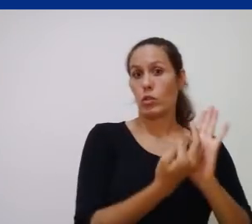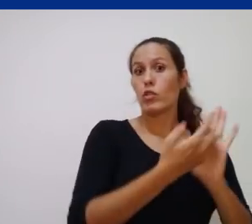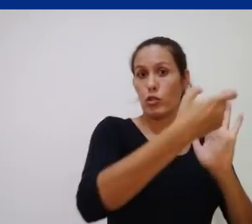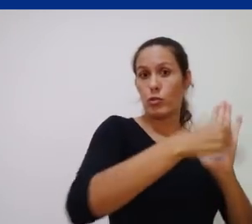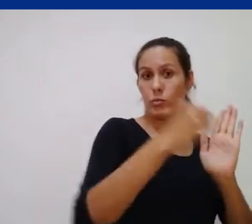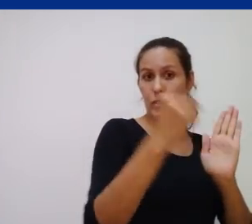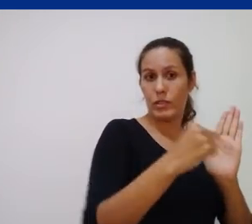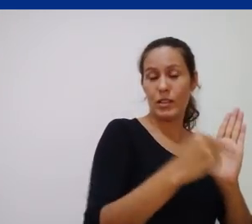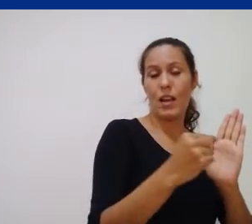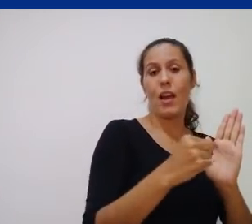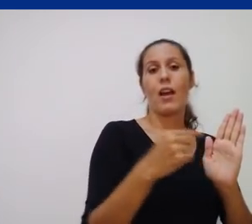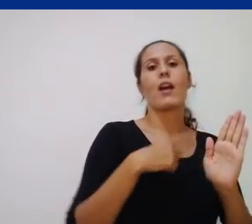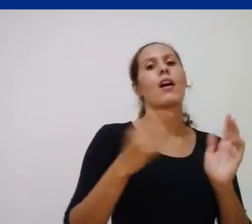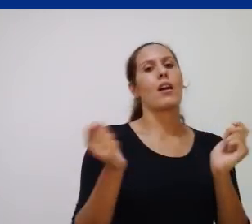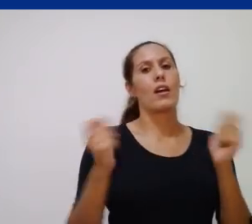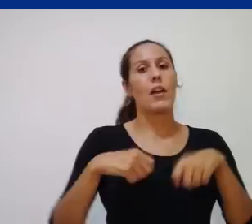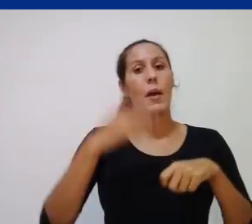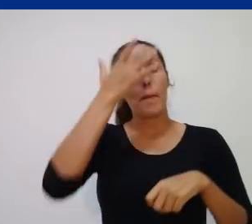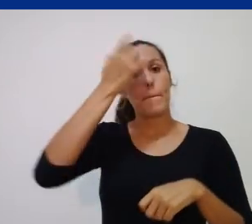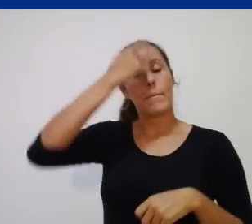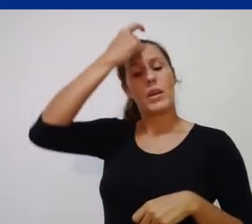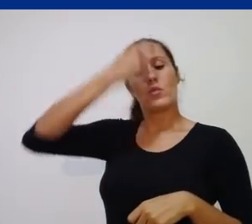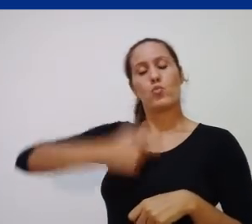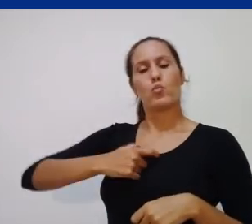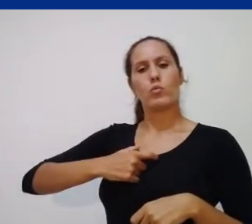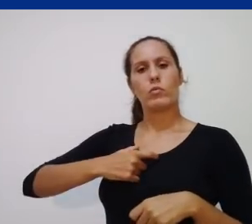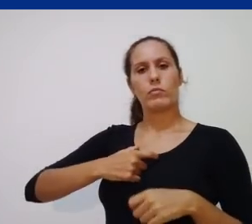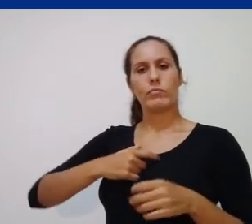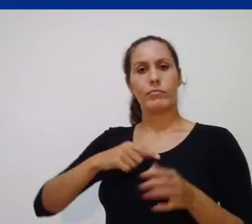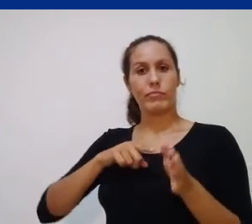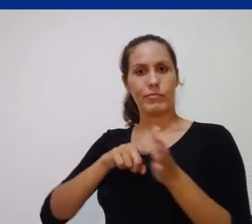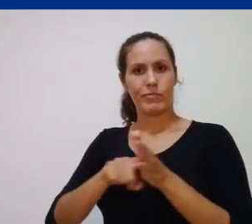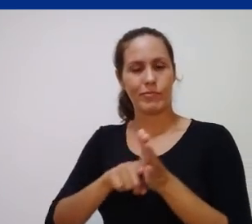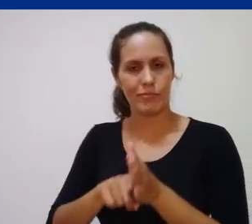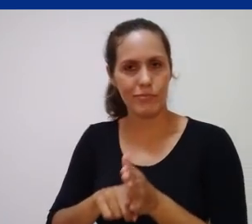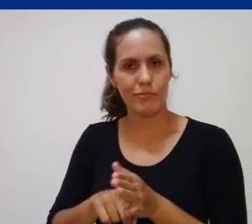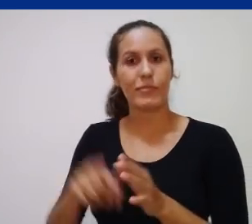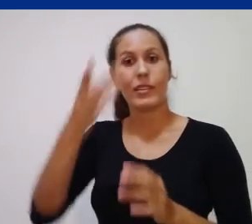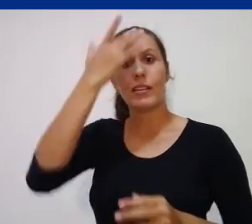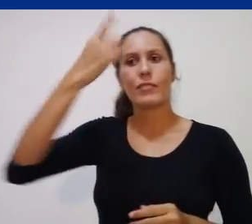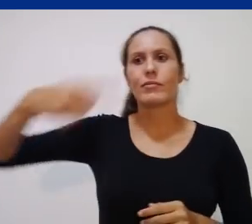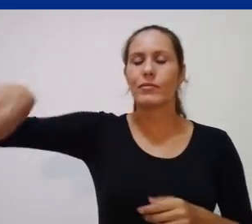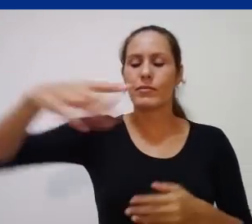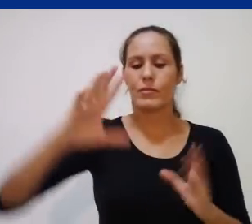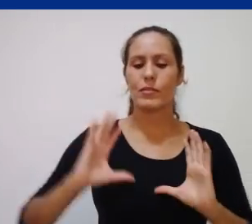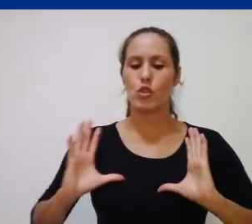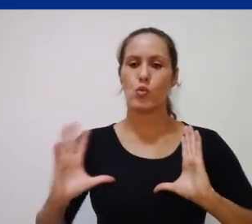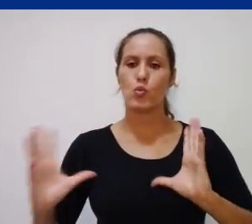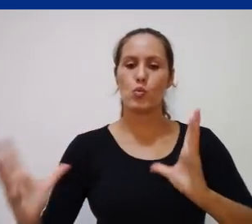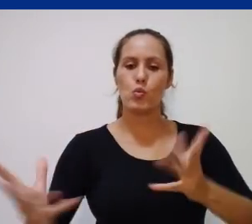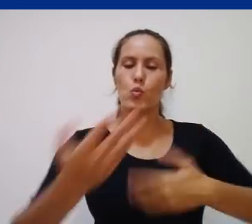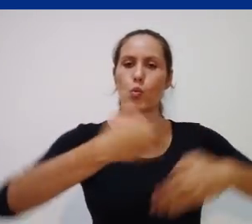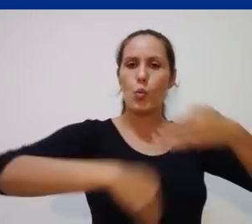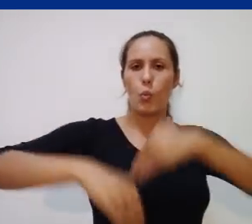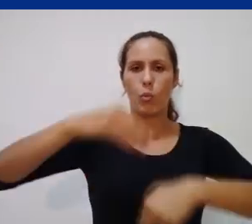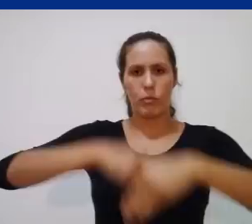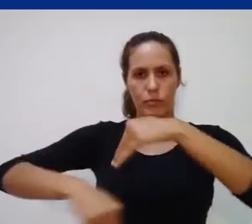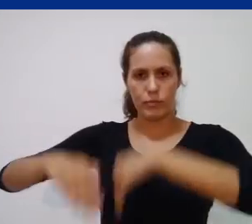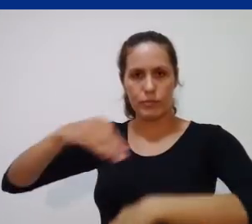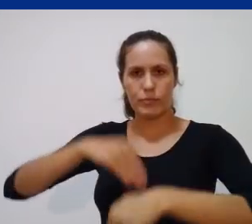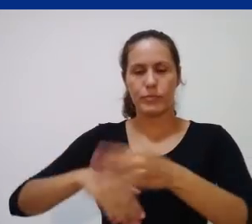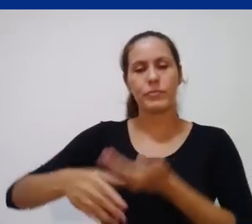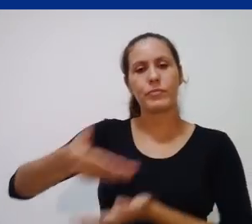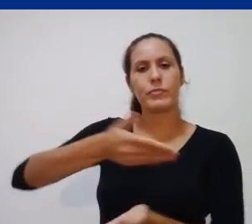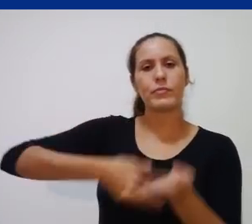envolvidos pesquisadores e pesquisados. Todos os participantes estão envolvidos na pesquisa e são objeto de estudo